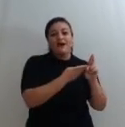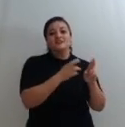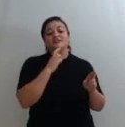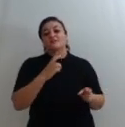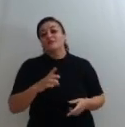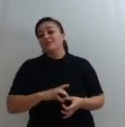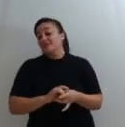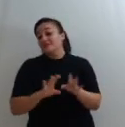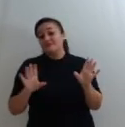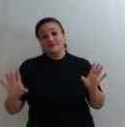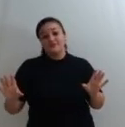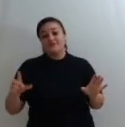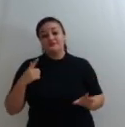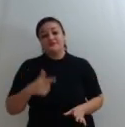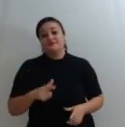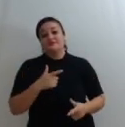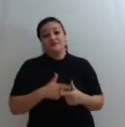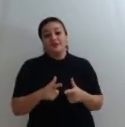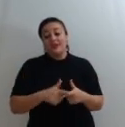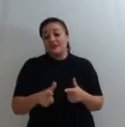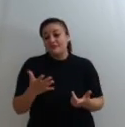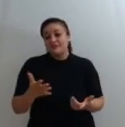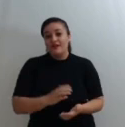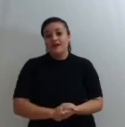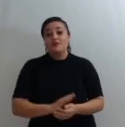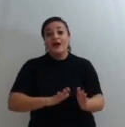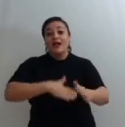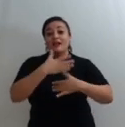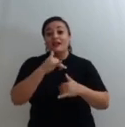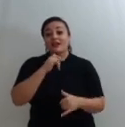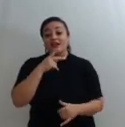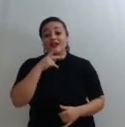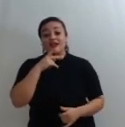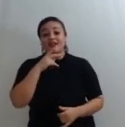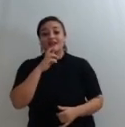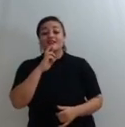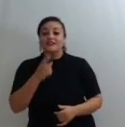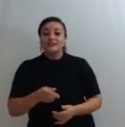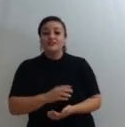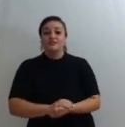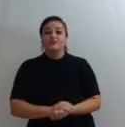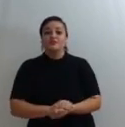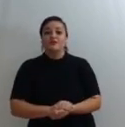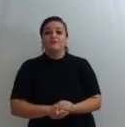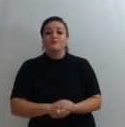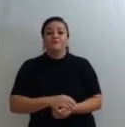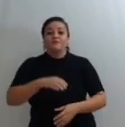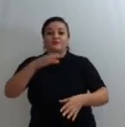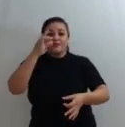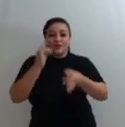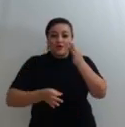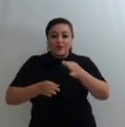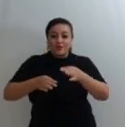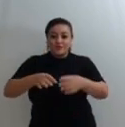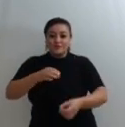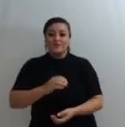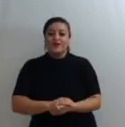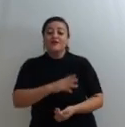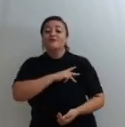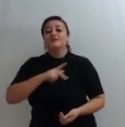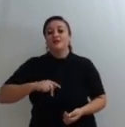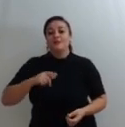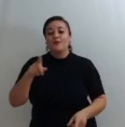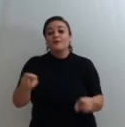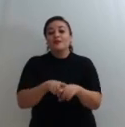novo, além do oferecimento da denúncia. O doutor juiz de primeiro grau, a pedido do Ministério Público, recebida a denúncia, decretou a